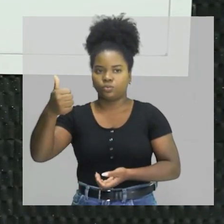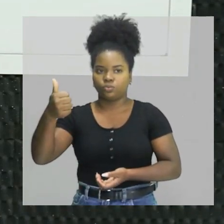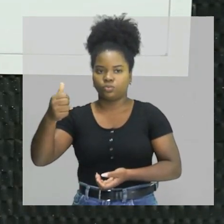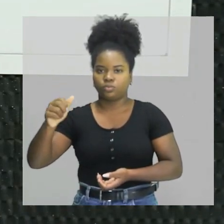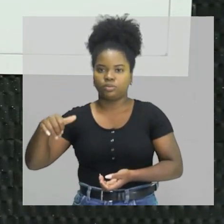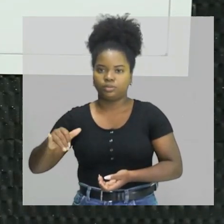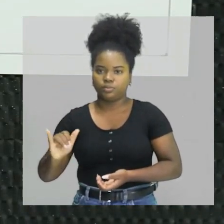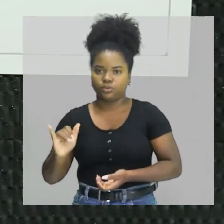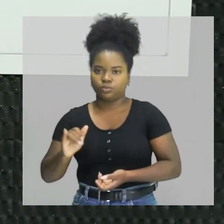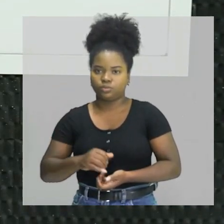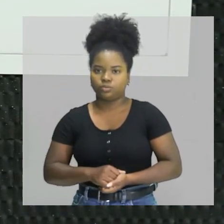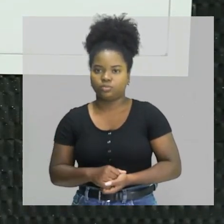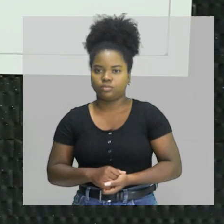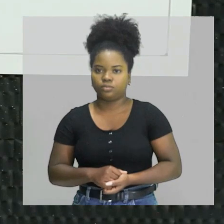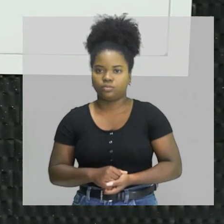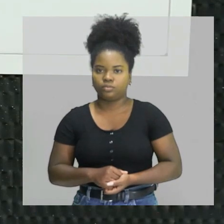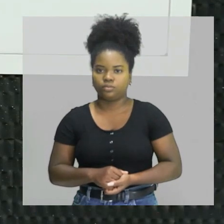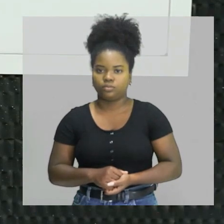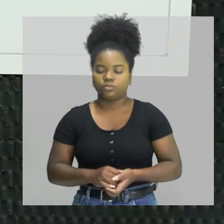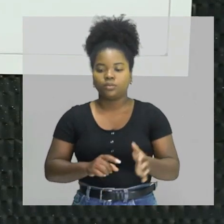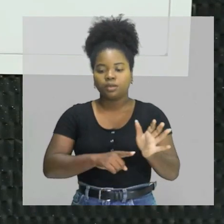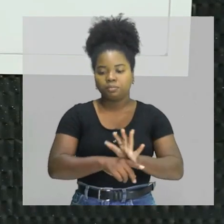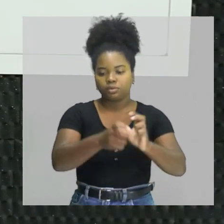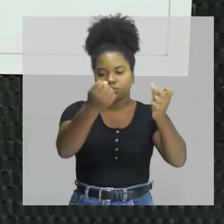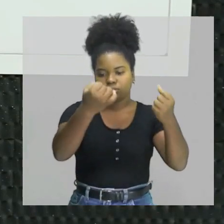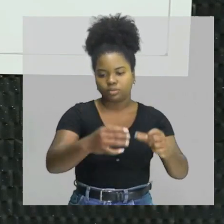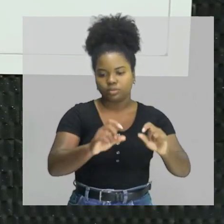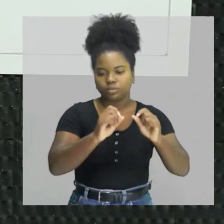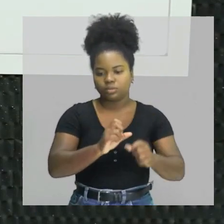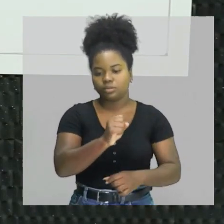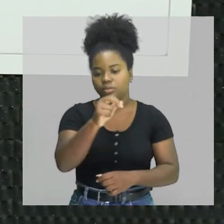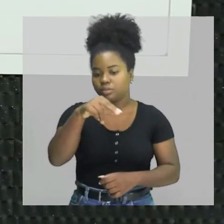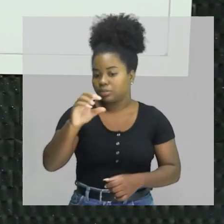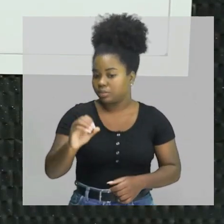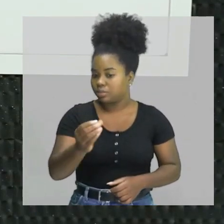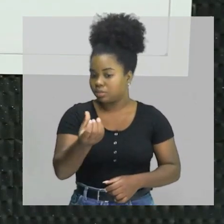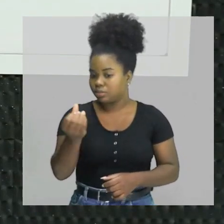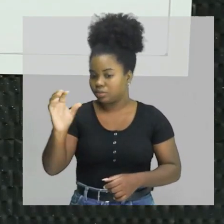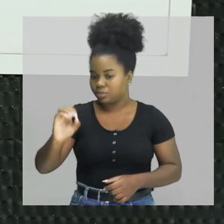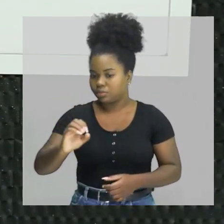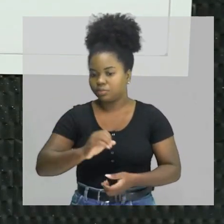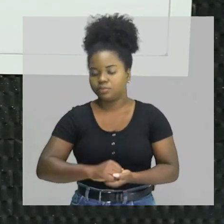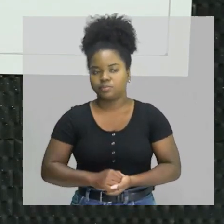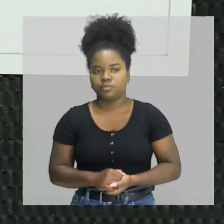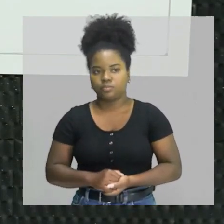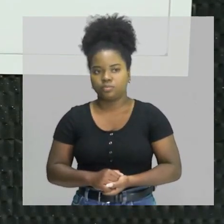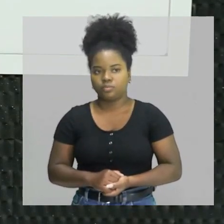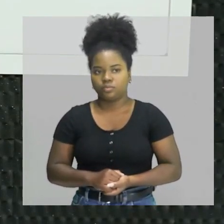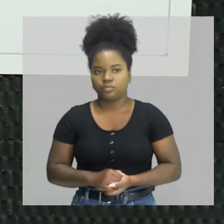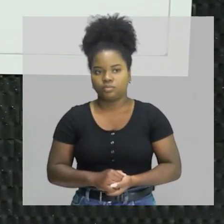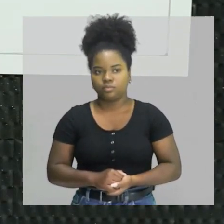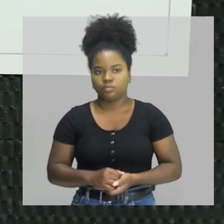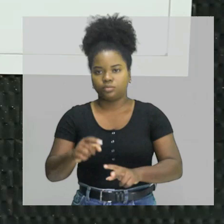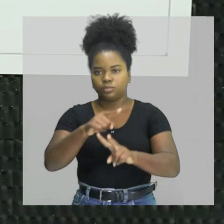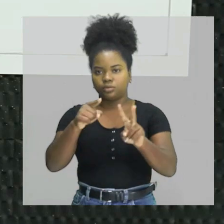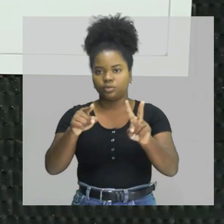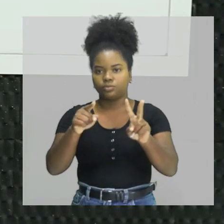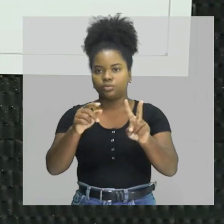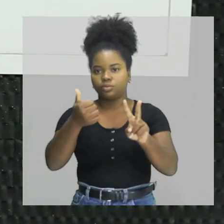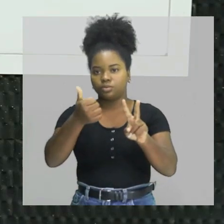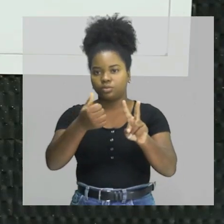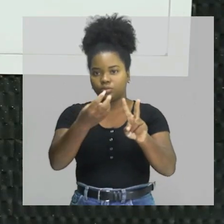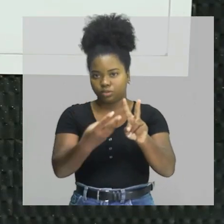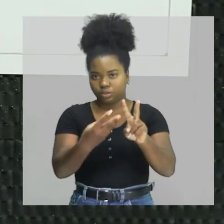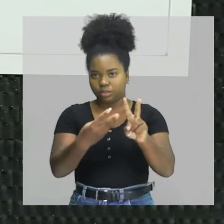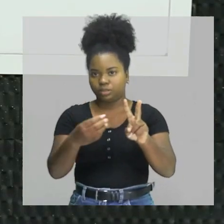y. A questão pediu para a gente usar o seno de 60, o raiz de 3 valendo 1,7.